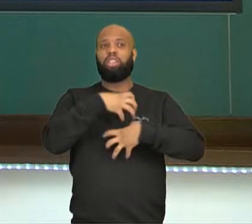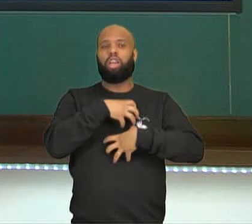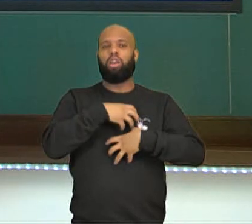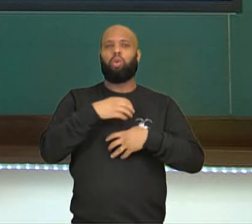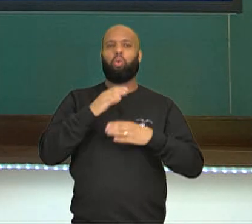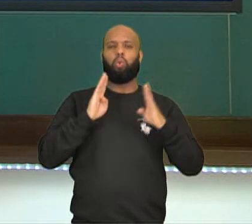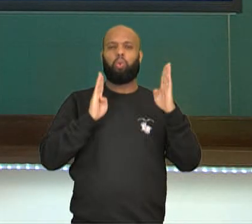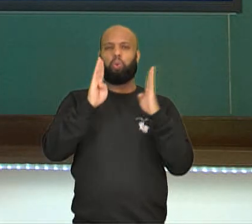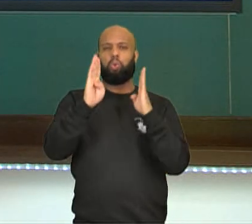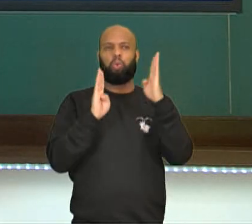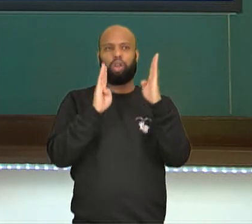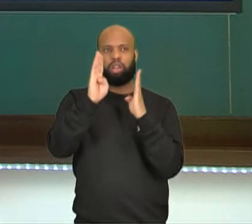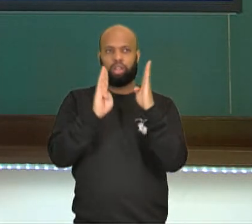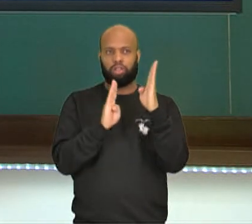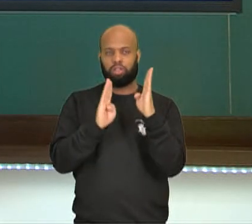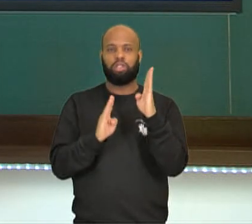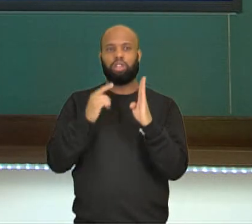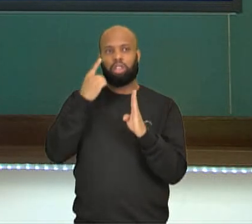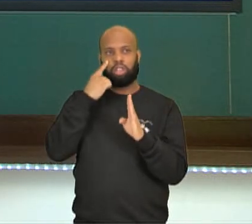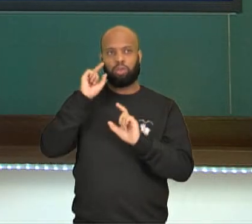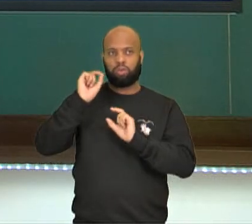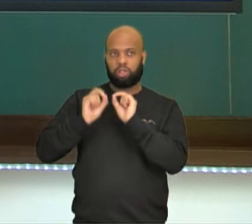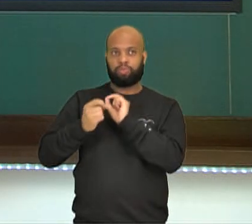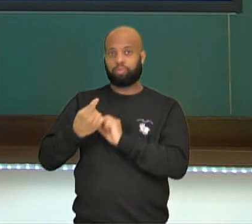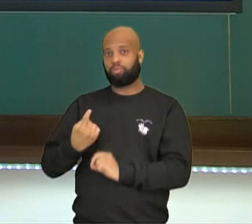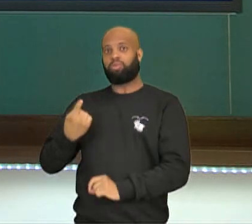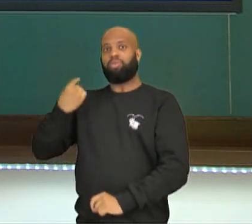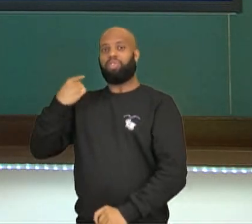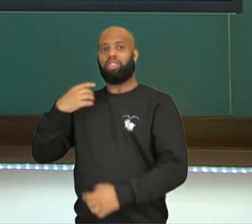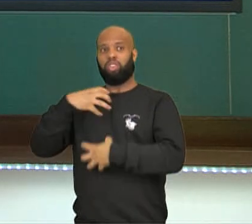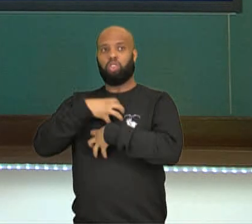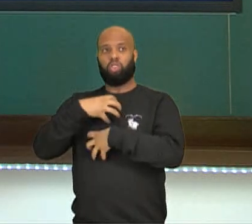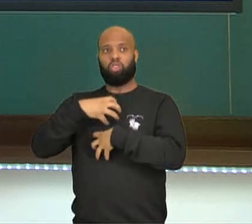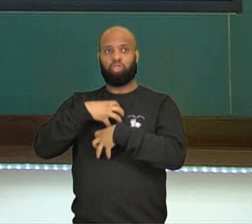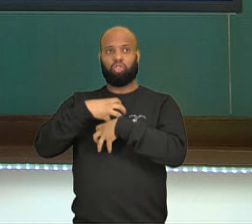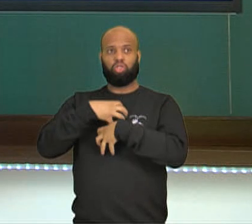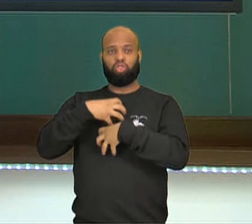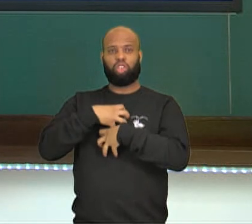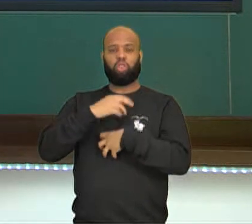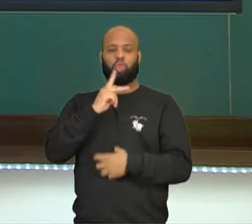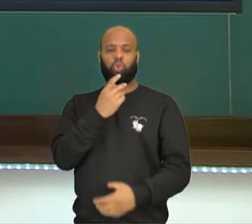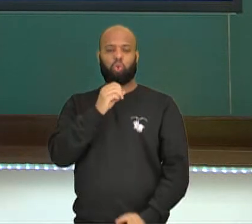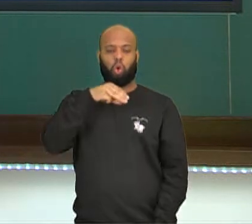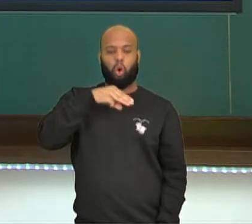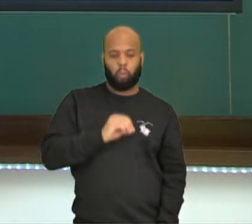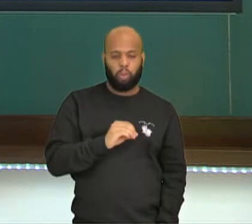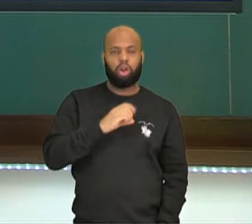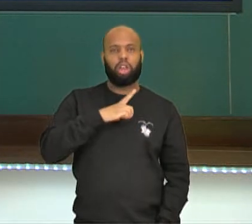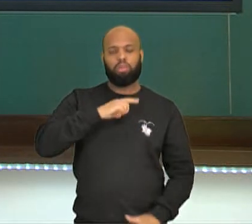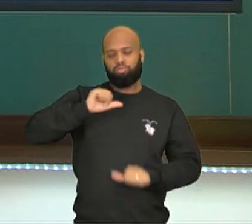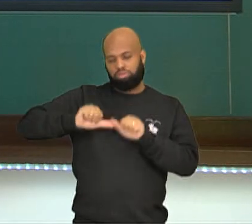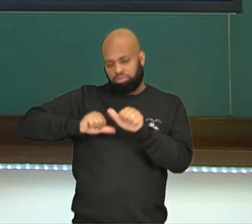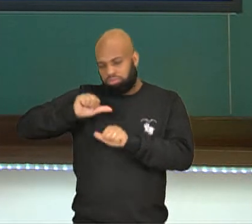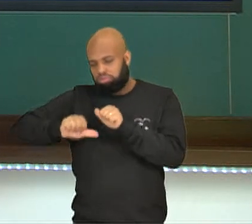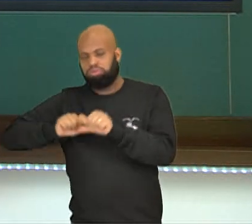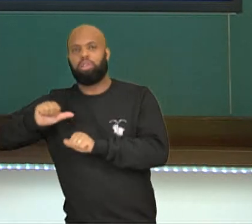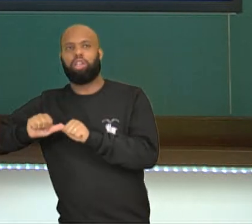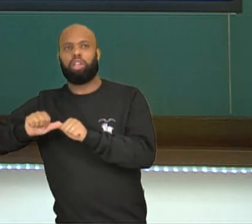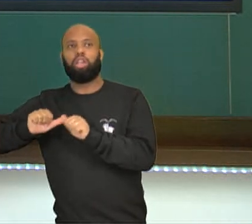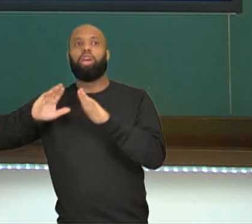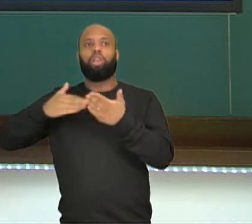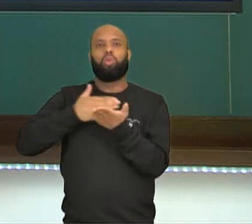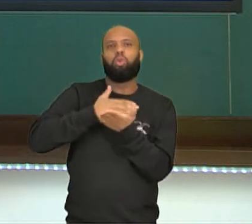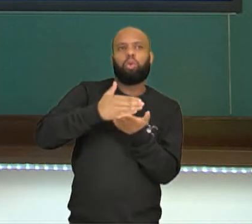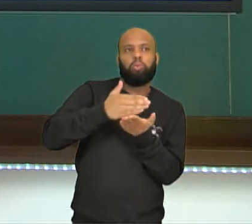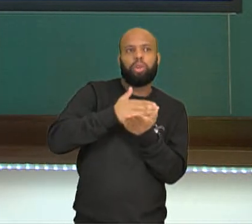6, até 5, 3. No início desta aula, tinha uma imagem da Australopithecus, né, lá